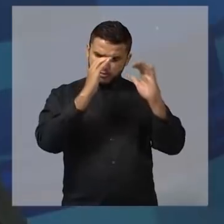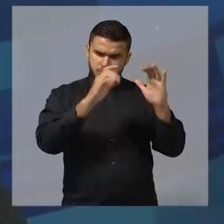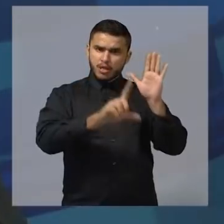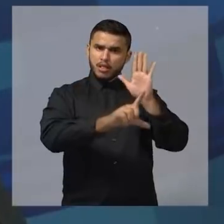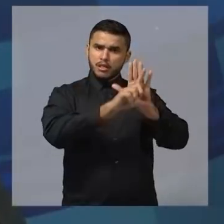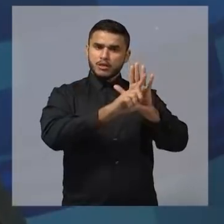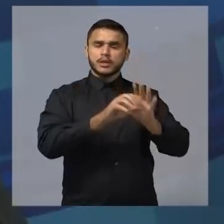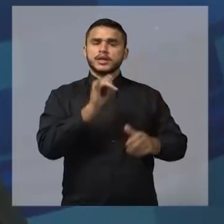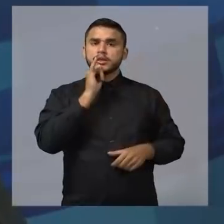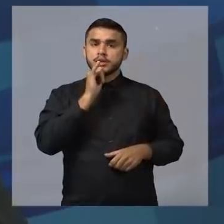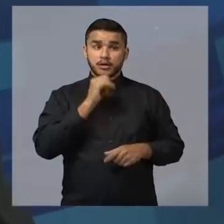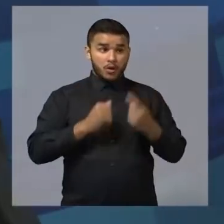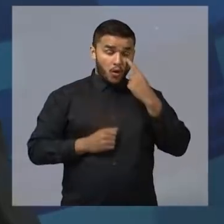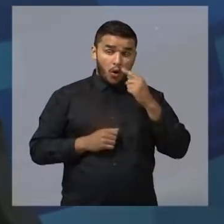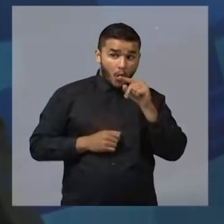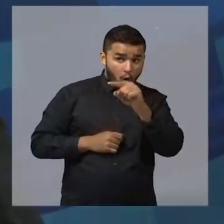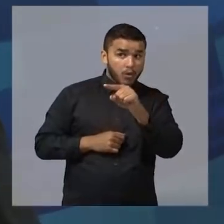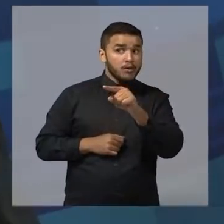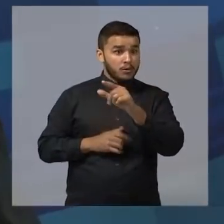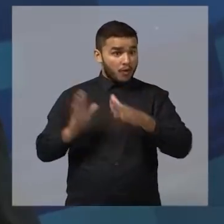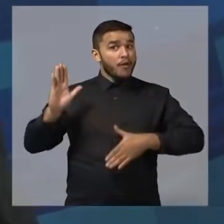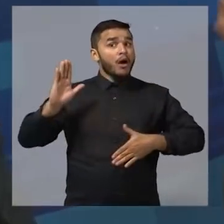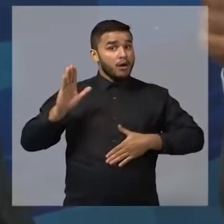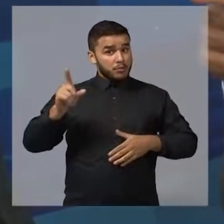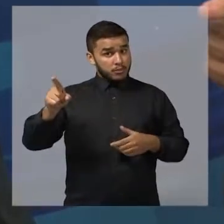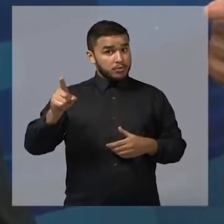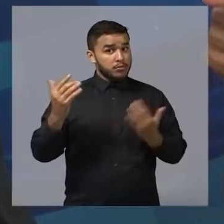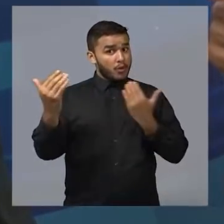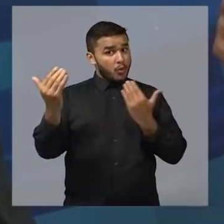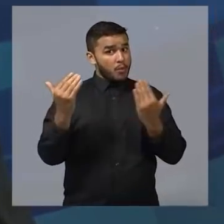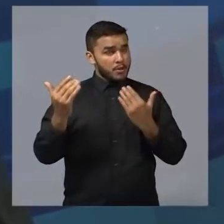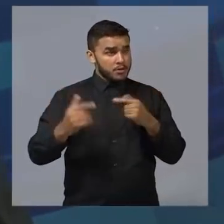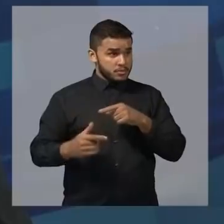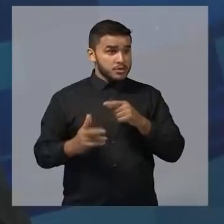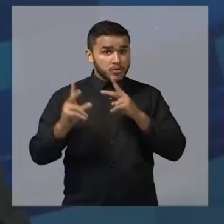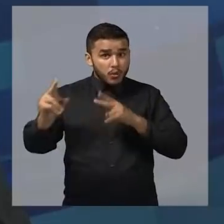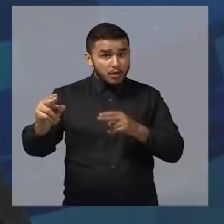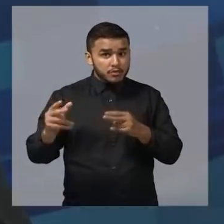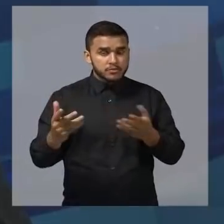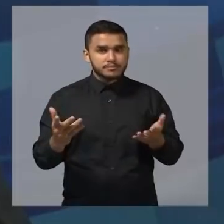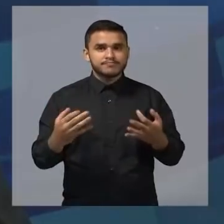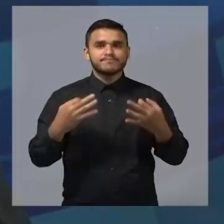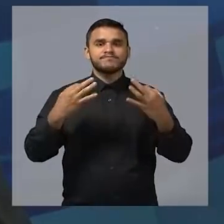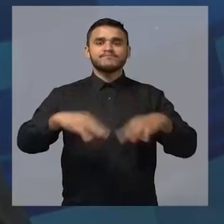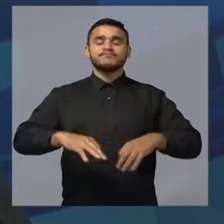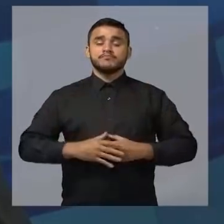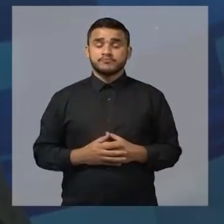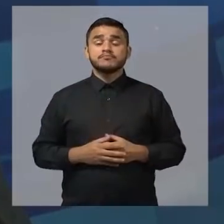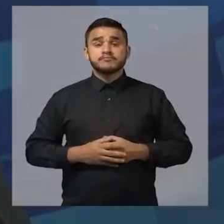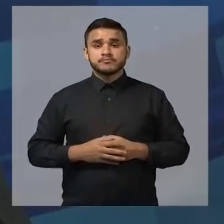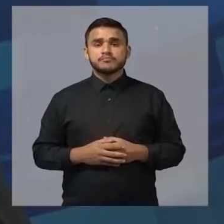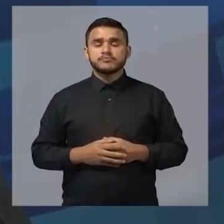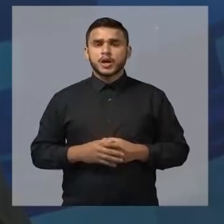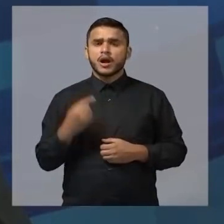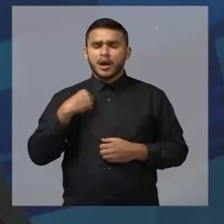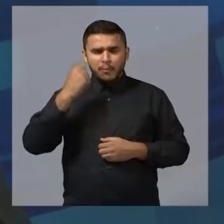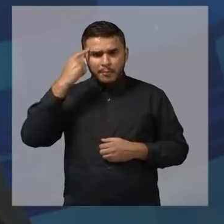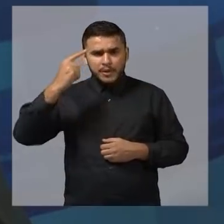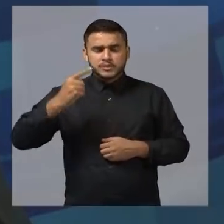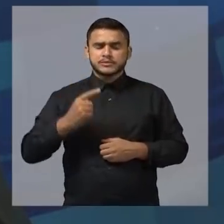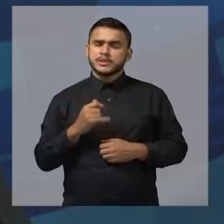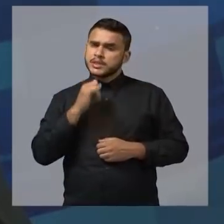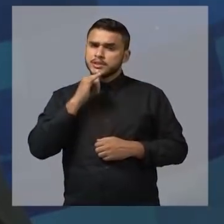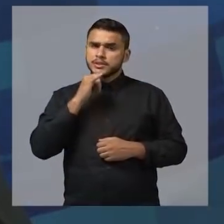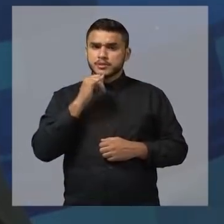praticou transgressão. É exemplar. Essa é eficaz. Eu não conheço uma pessoa que nunca tenha